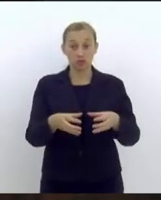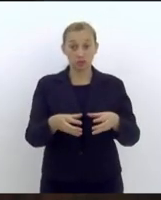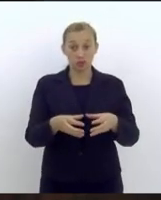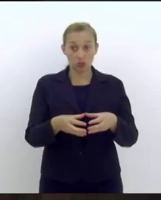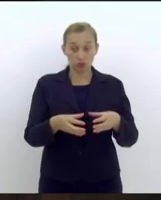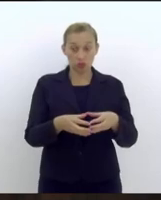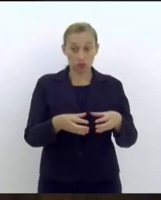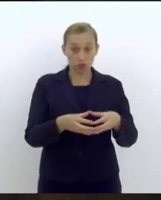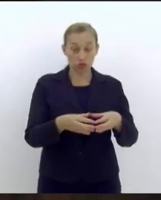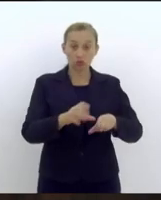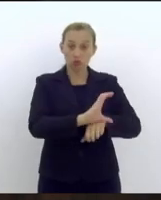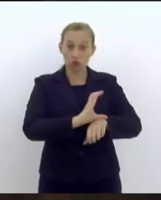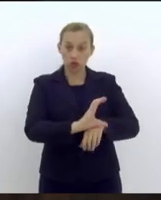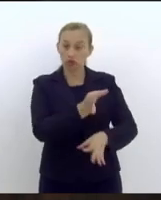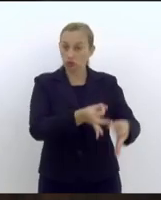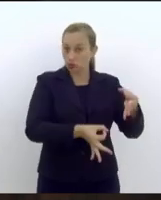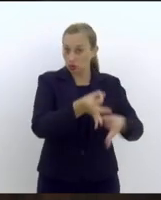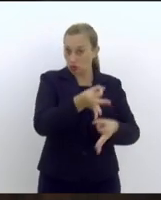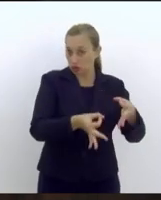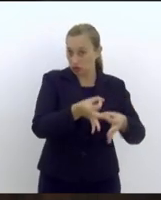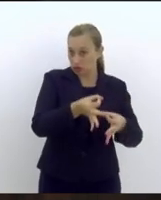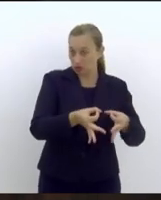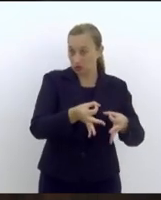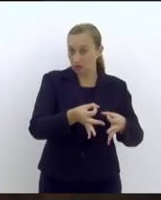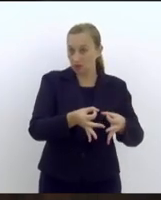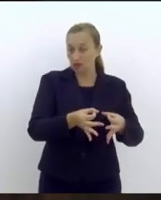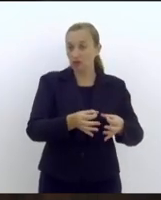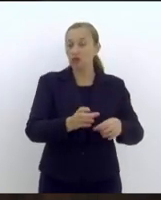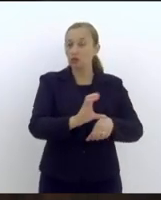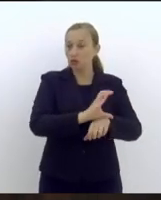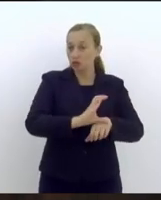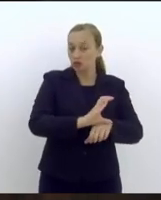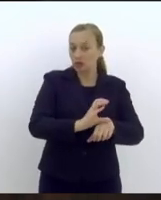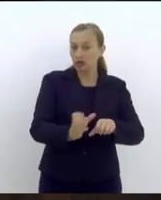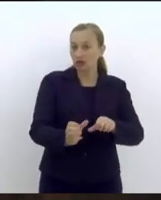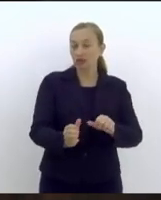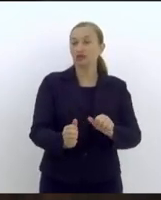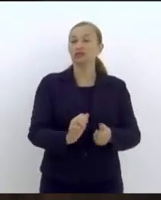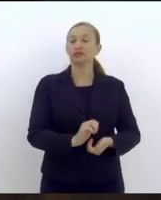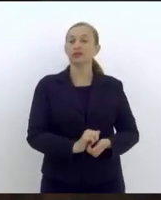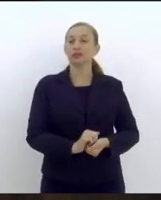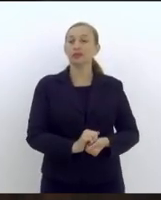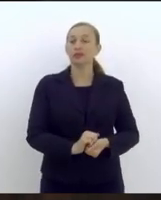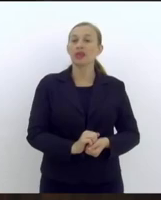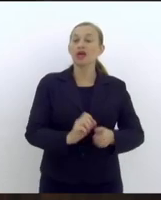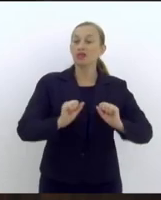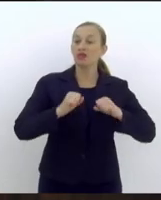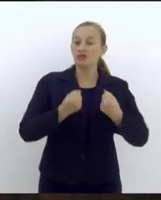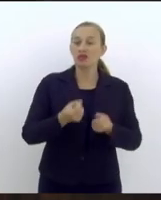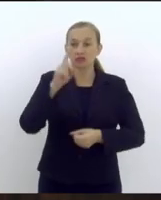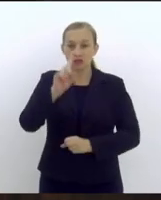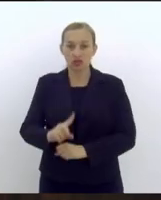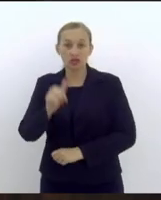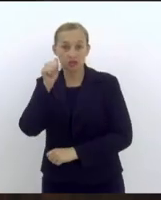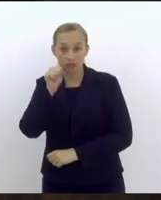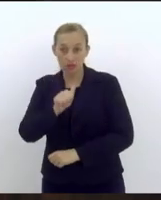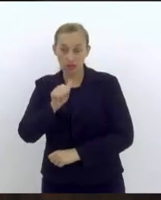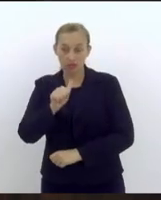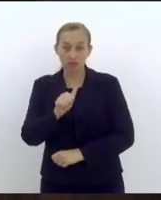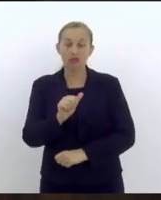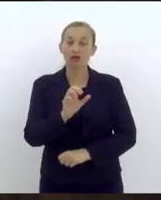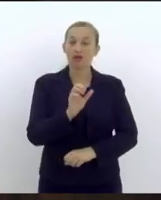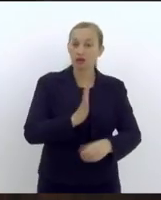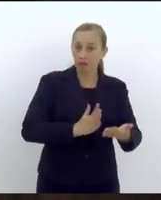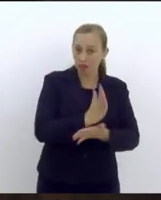de constituição e justiça pela constitucionalidade de defesa dos direitos da mulher